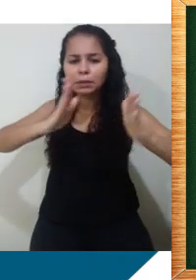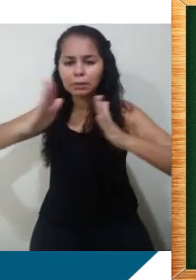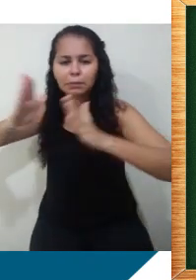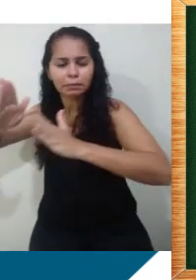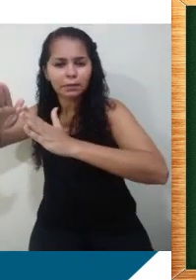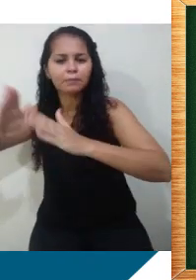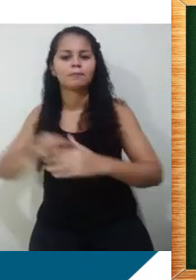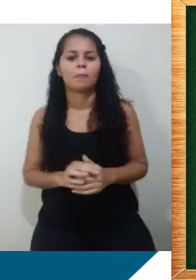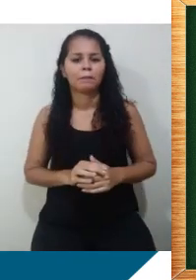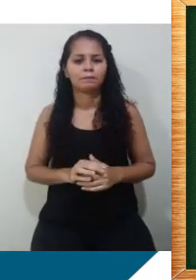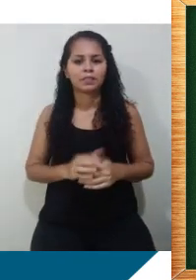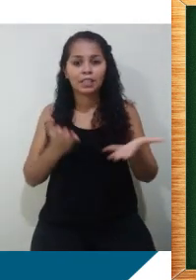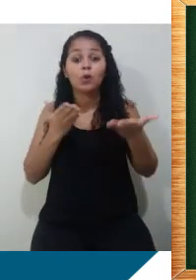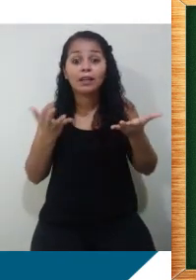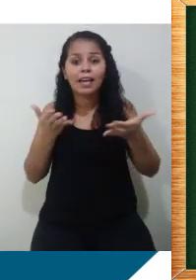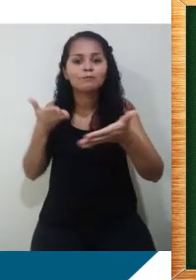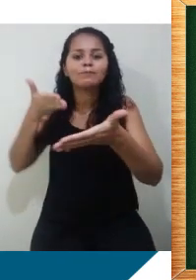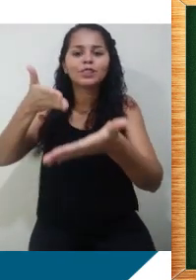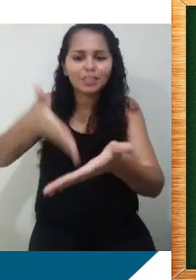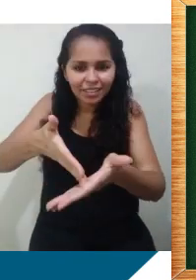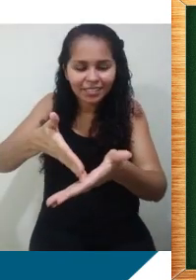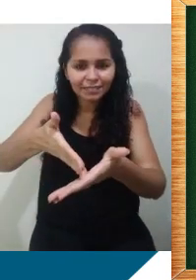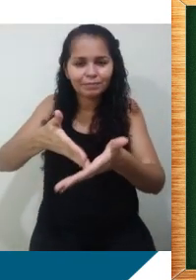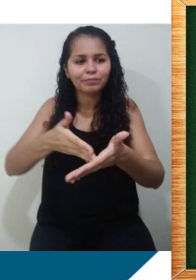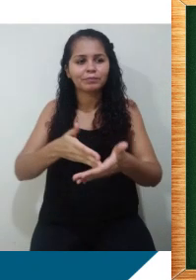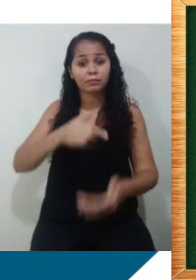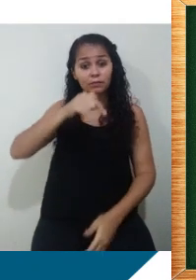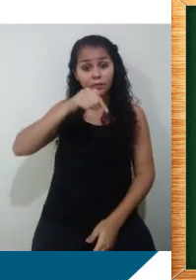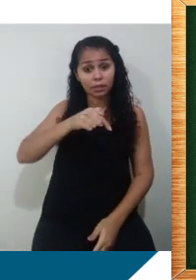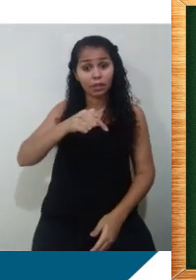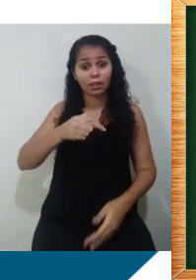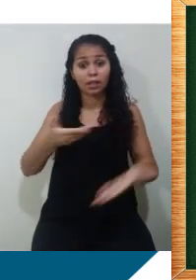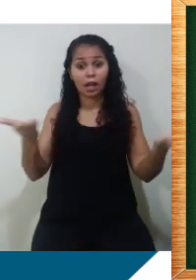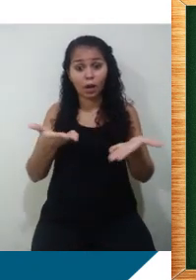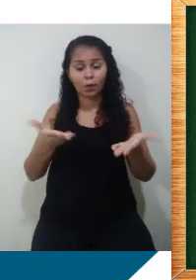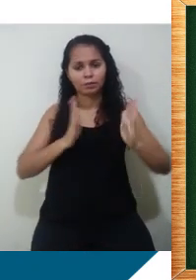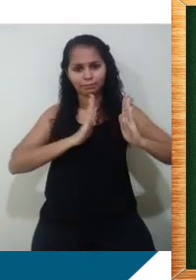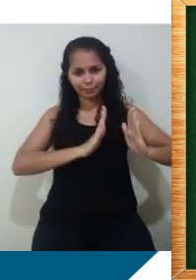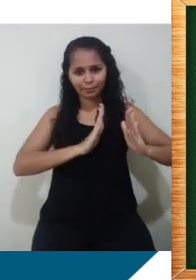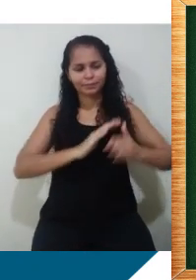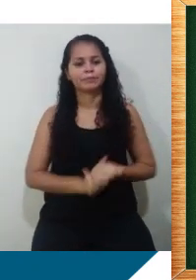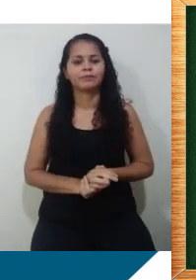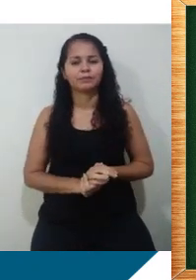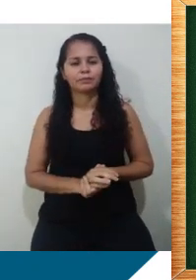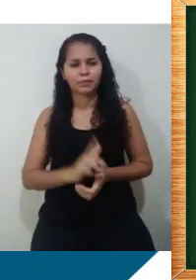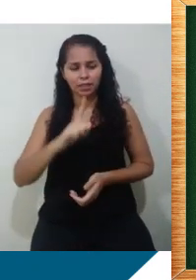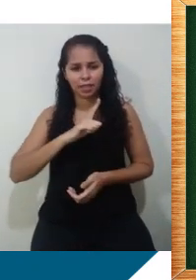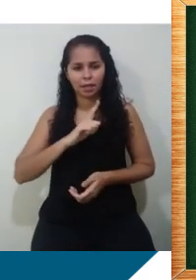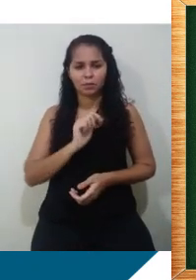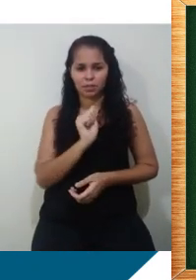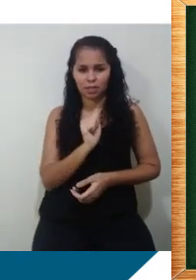e AK, onde K é a posição do termo que eu estou. Temos que a N é igual